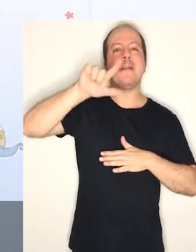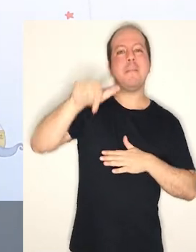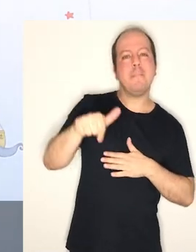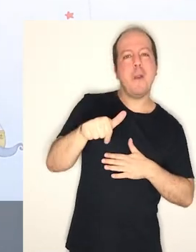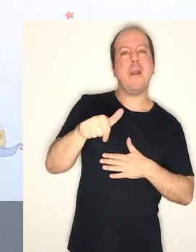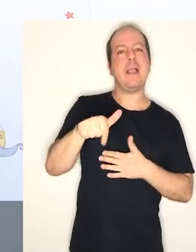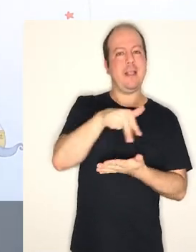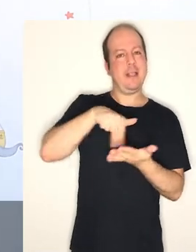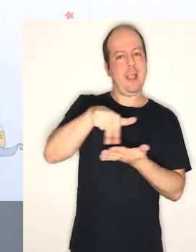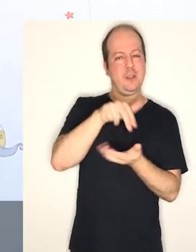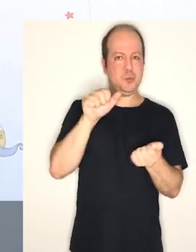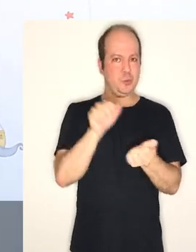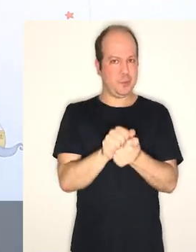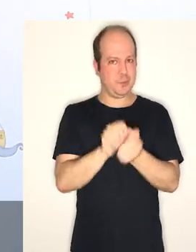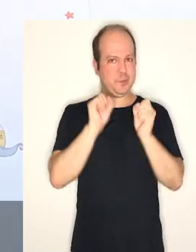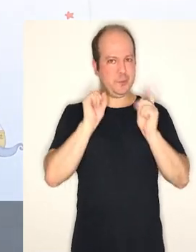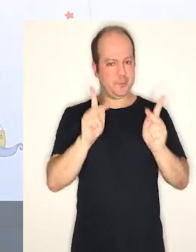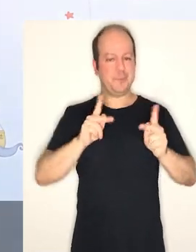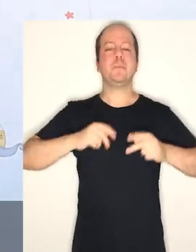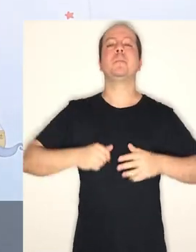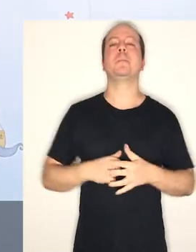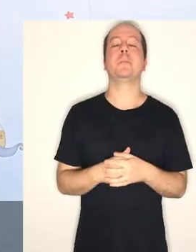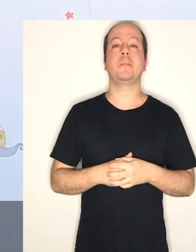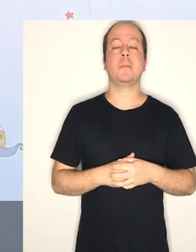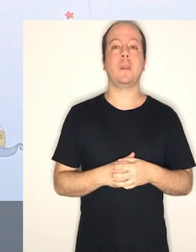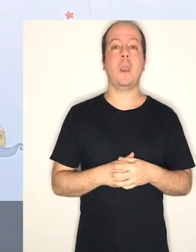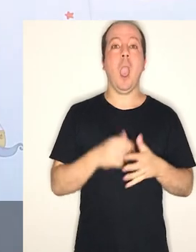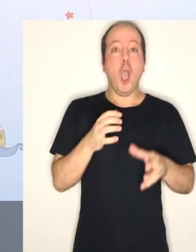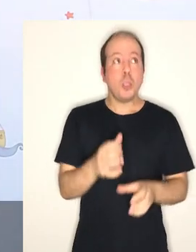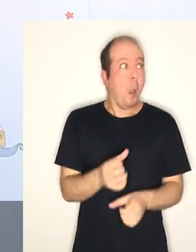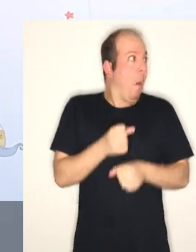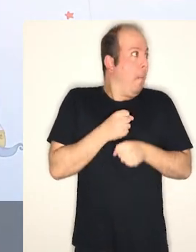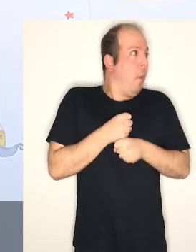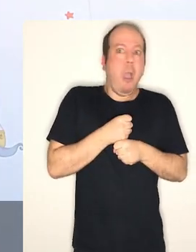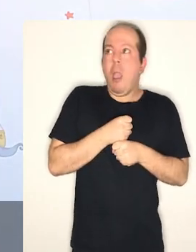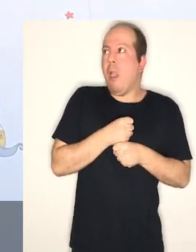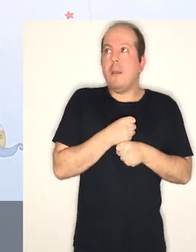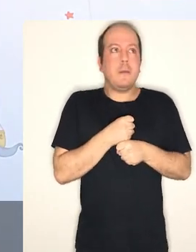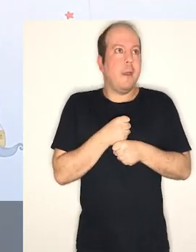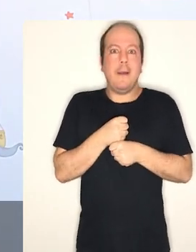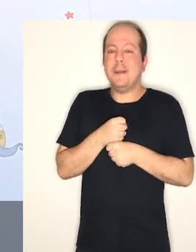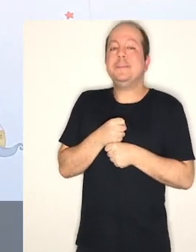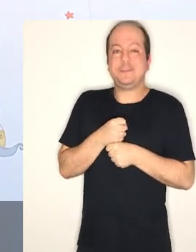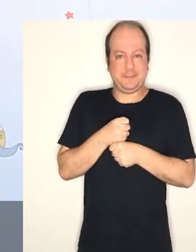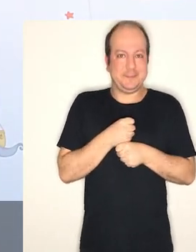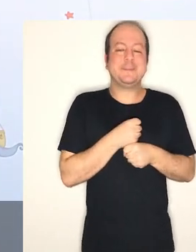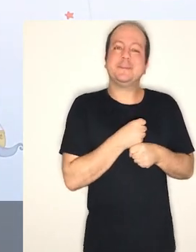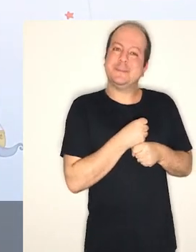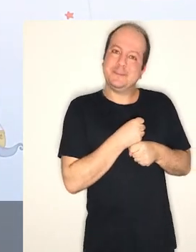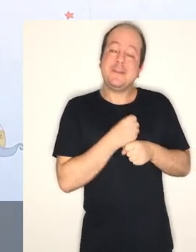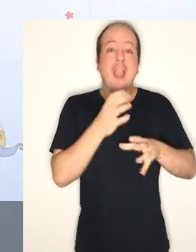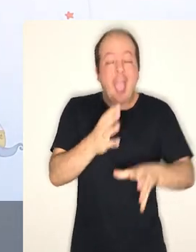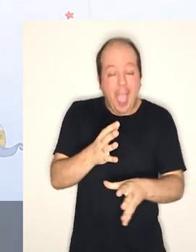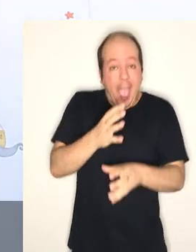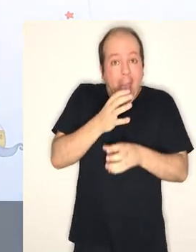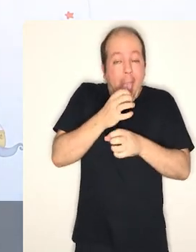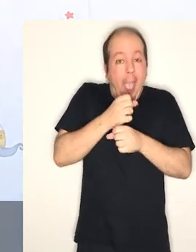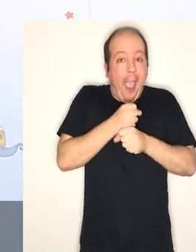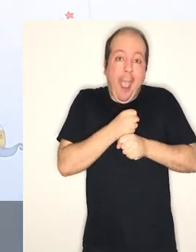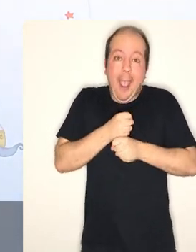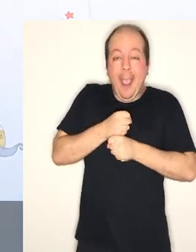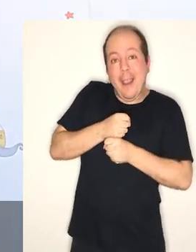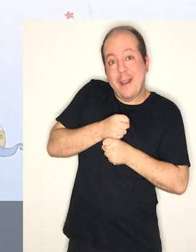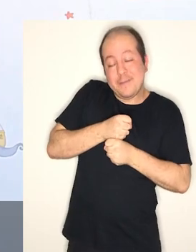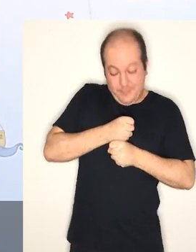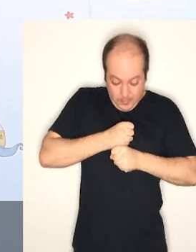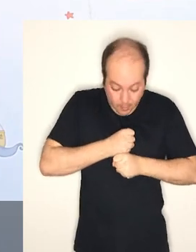a gente toca e dança por aqui também. Tô presa, meu bem, tô presa. Tô